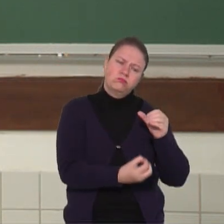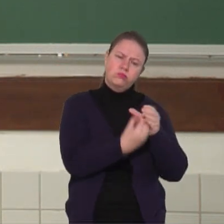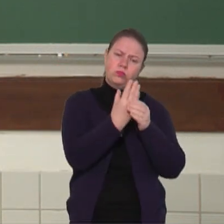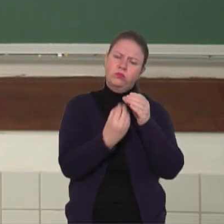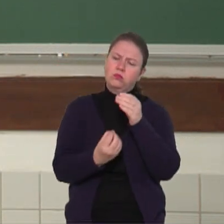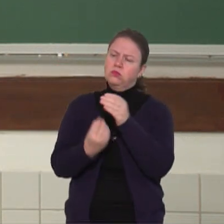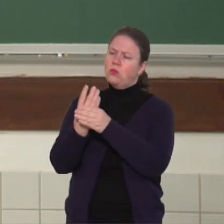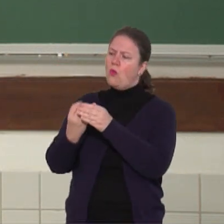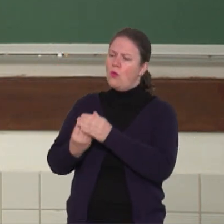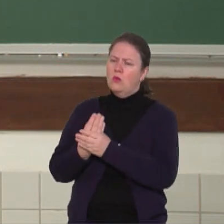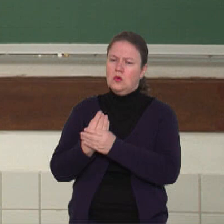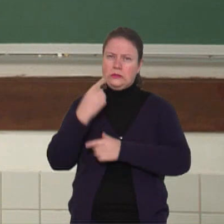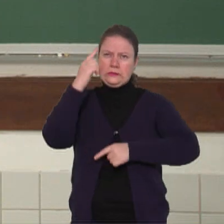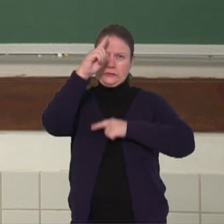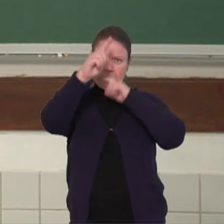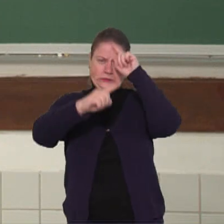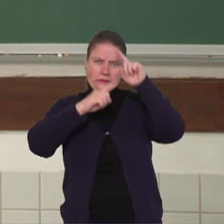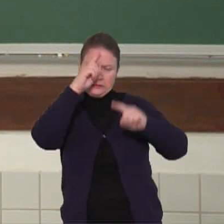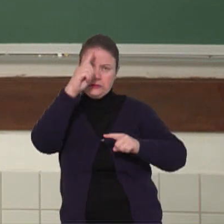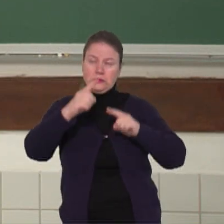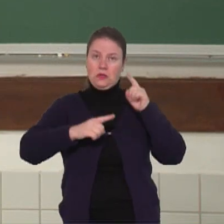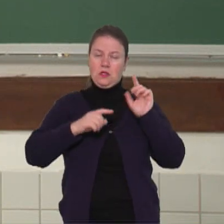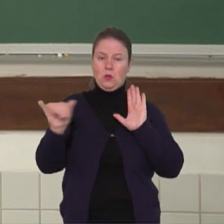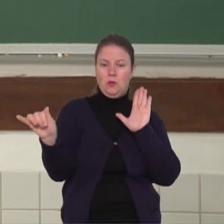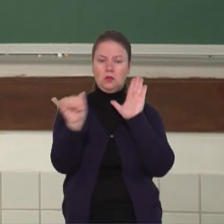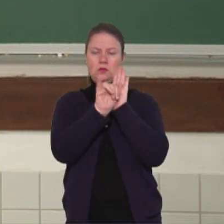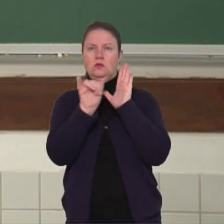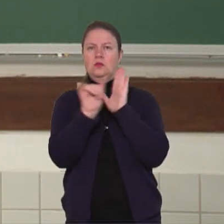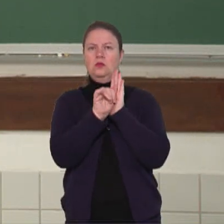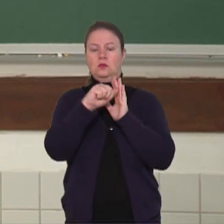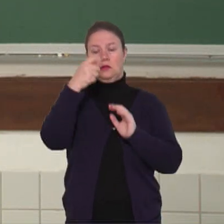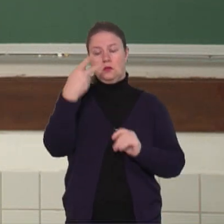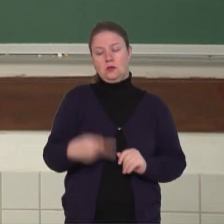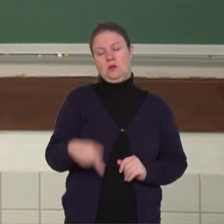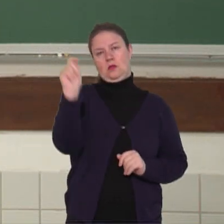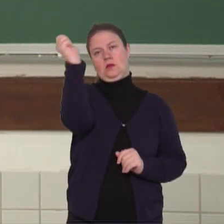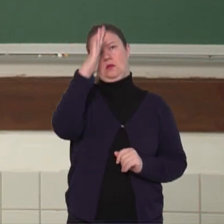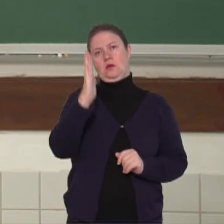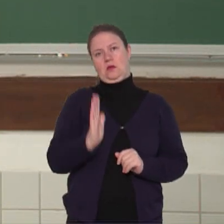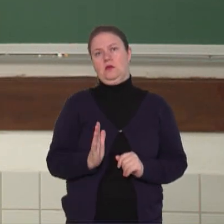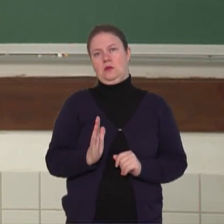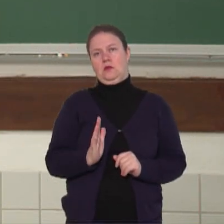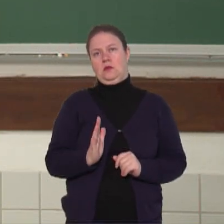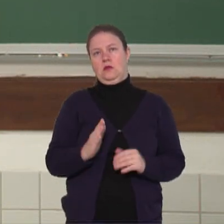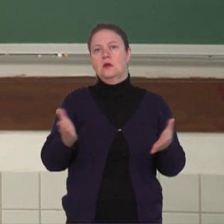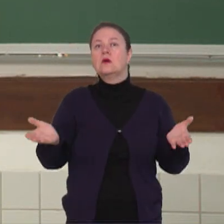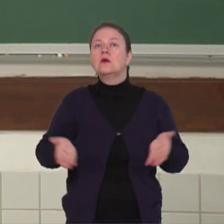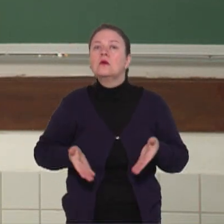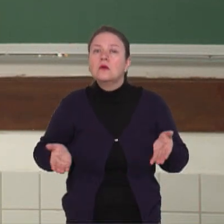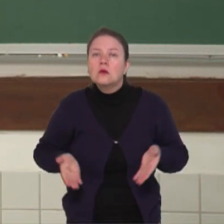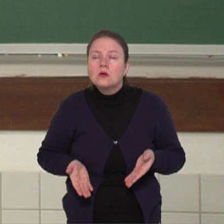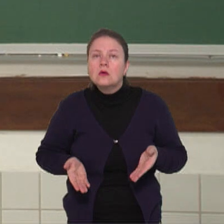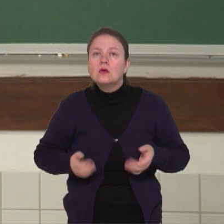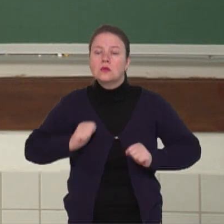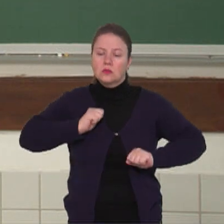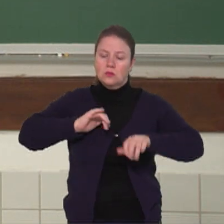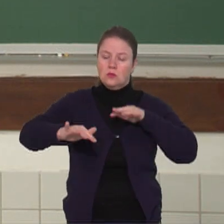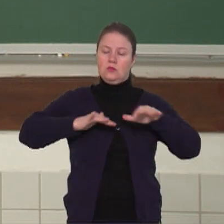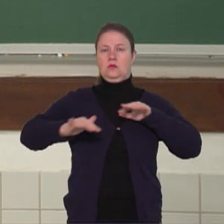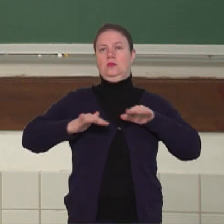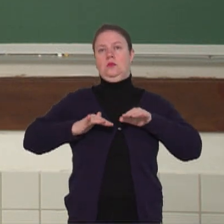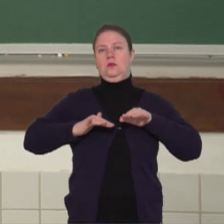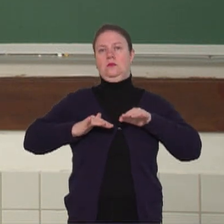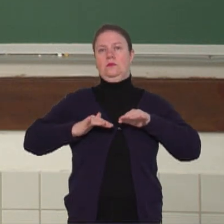uma identidade nacional no Brasil. Então é a partir desse movimento que é nacionalista, por que não? É um movimento nacionalista, a